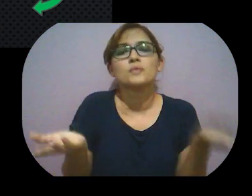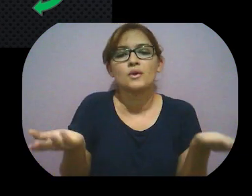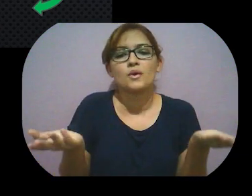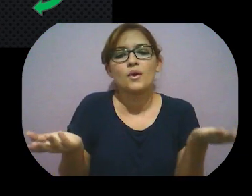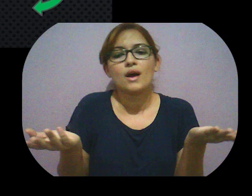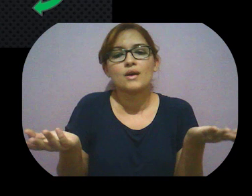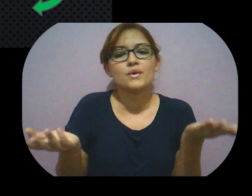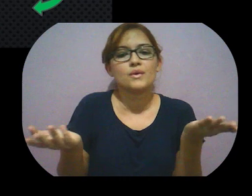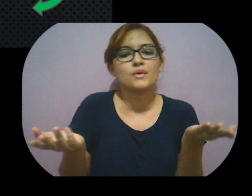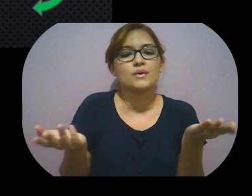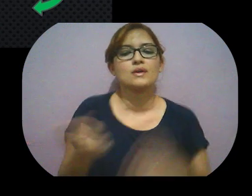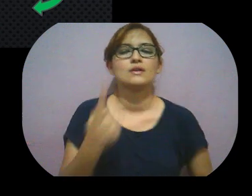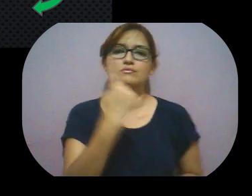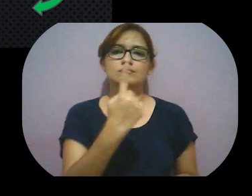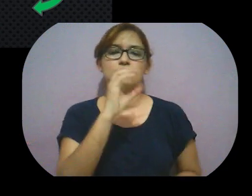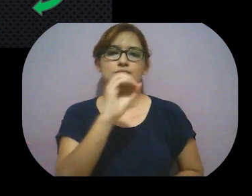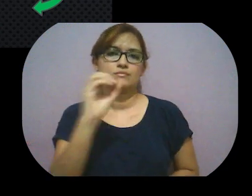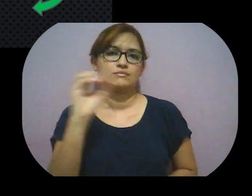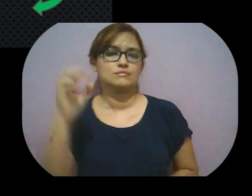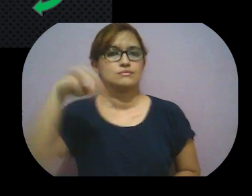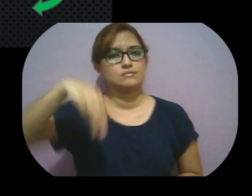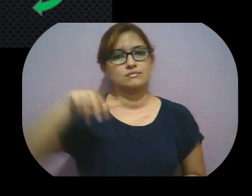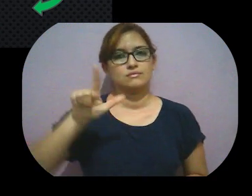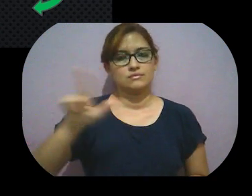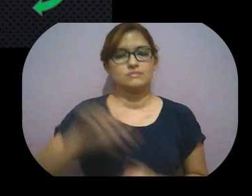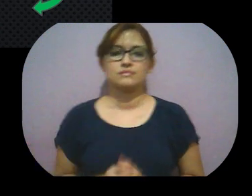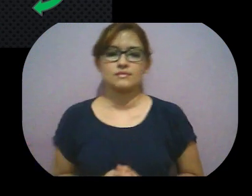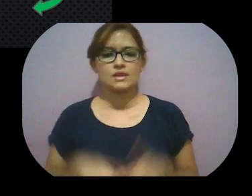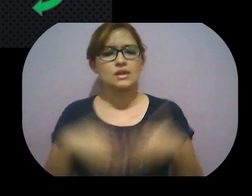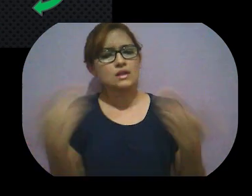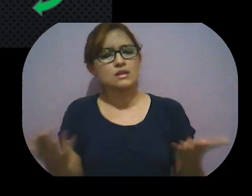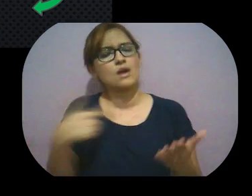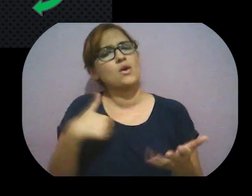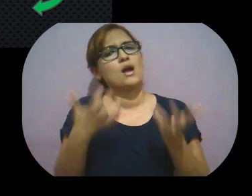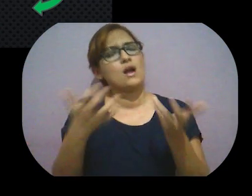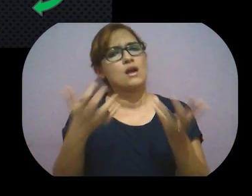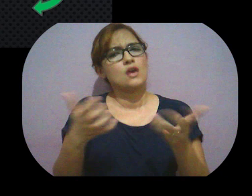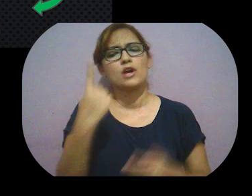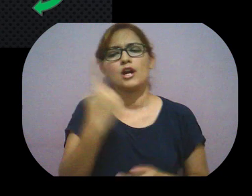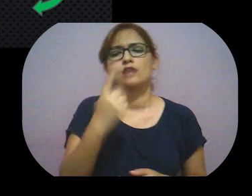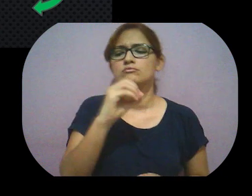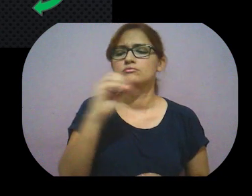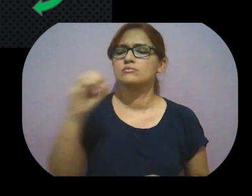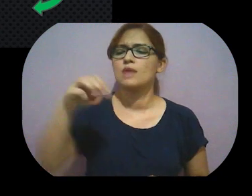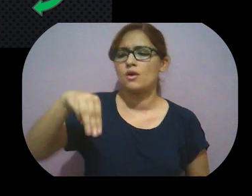água sanitária a um percentual de 2% para preparar 1000 ml,